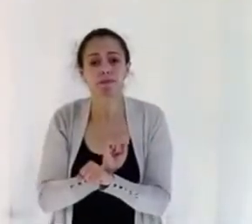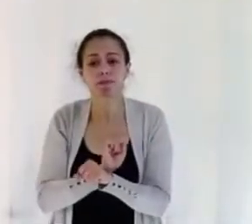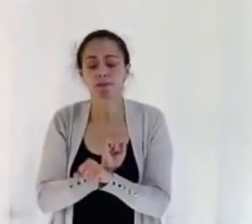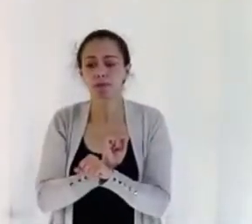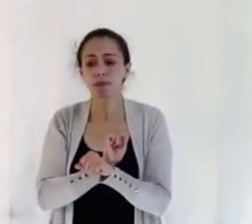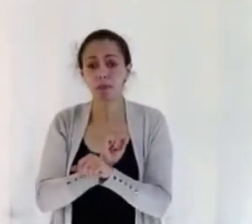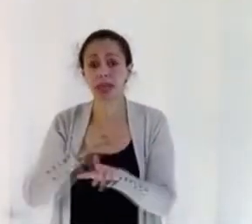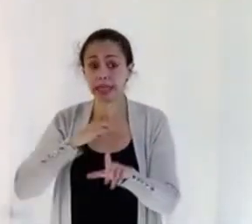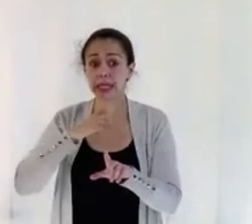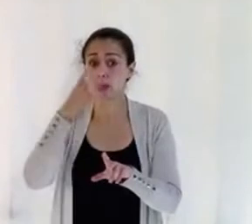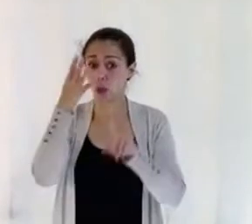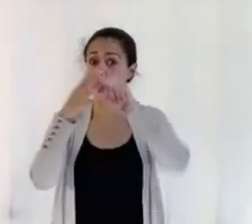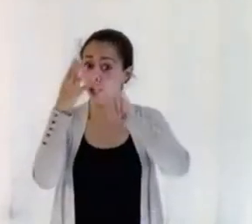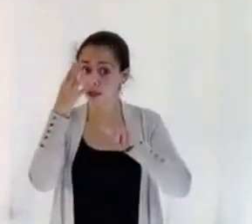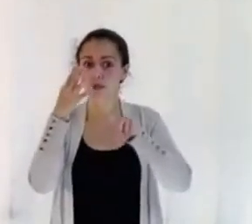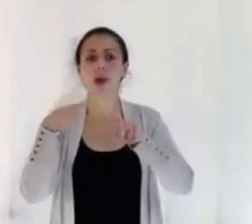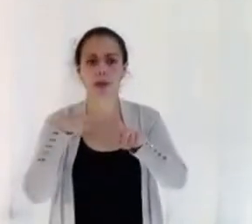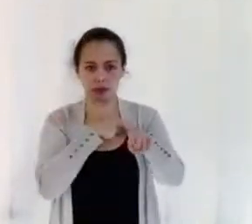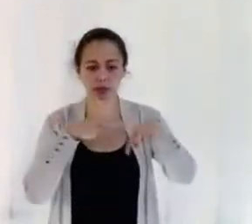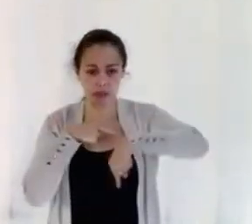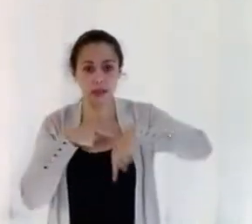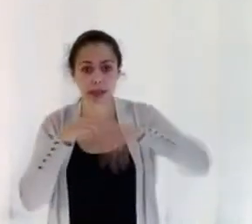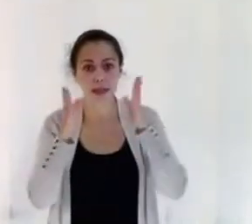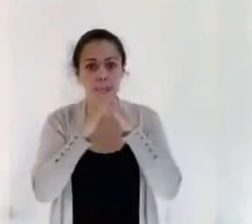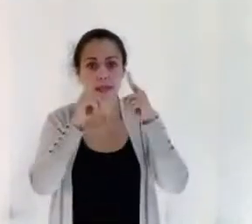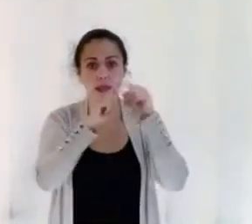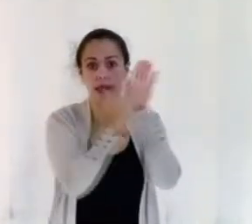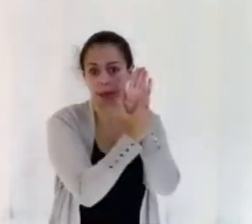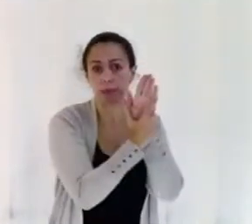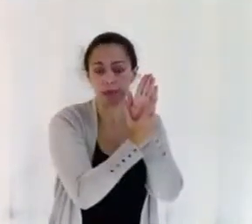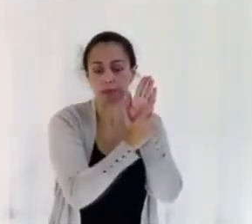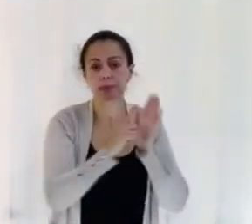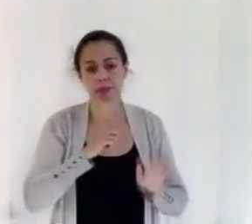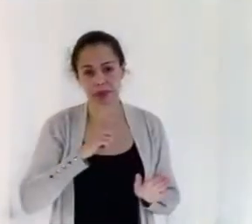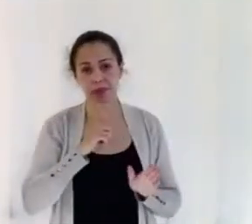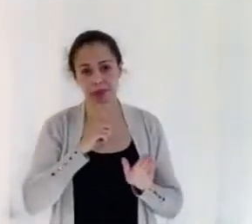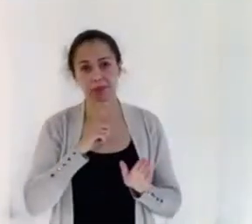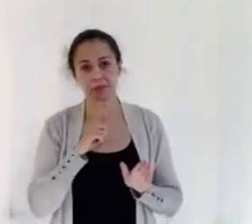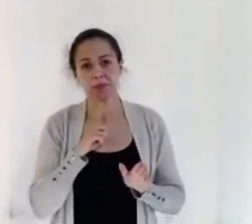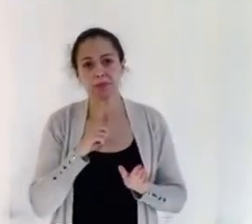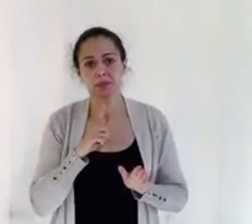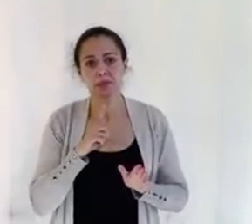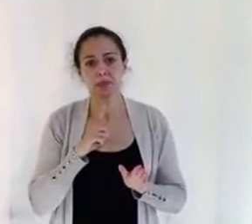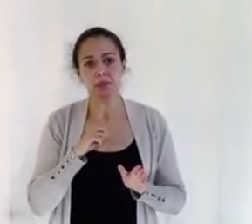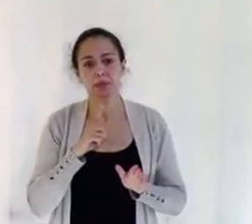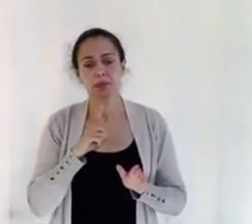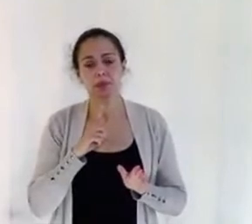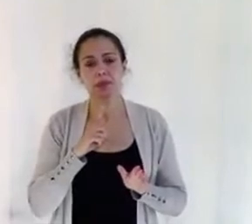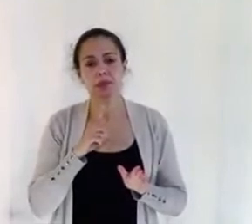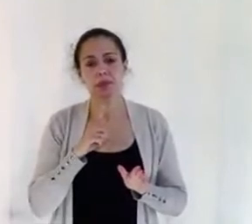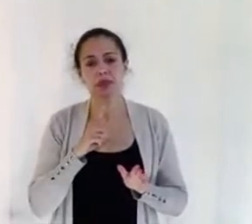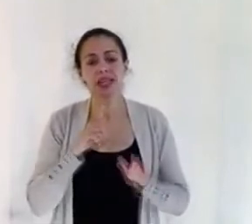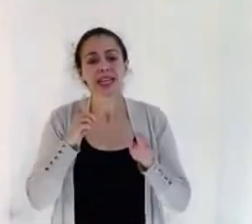4 pastores, um pastoreio tão efetivo que todos os membros já tivessem aí recebido a ligação do seu